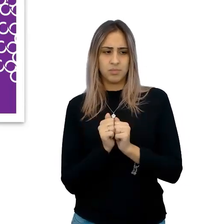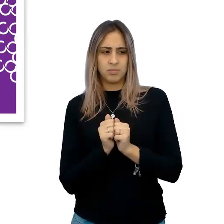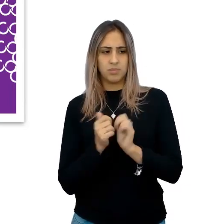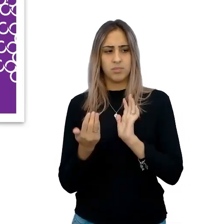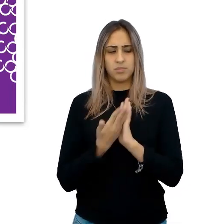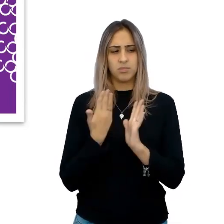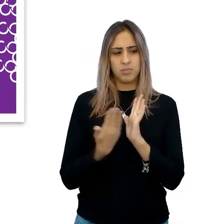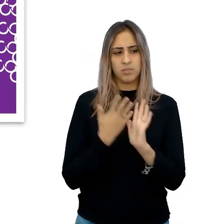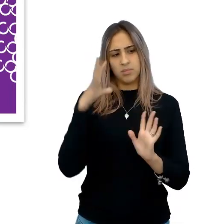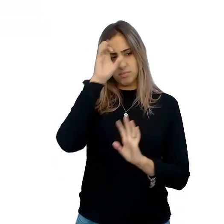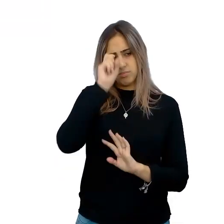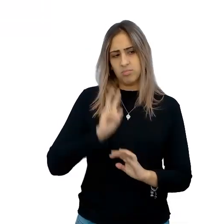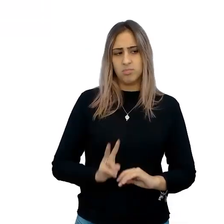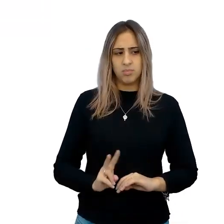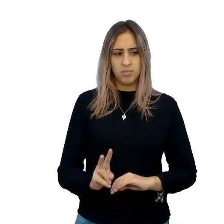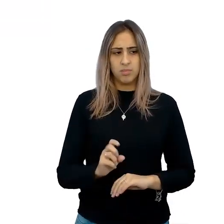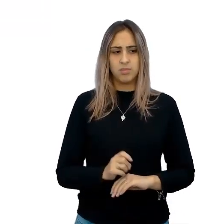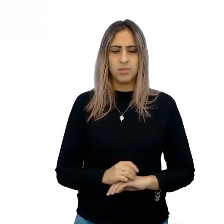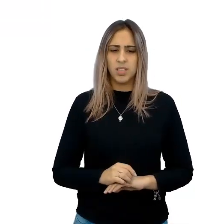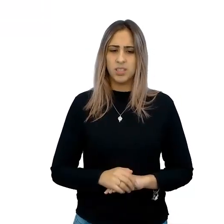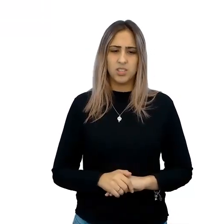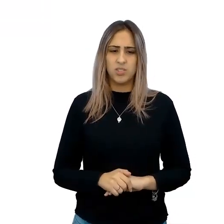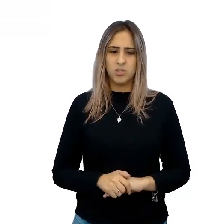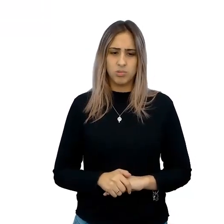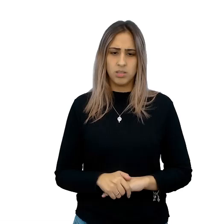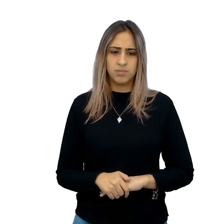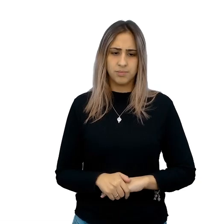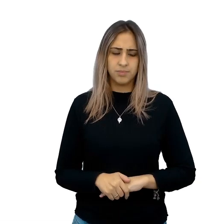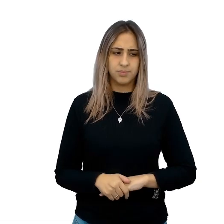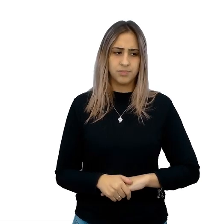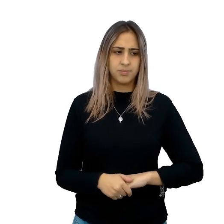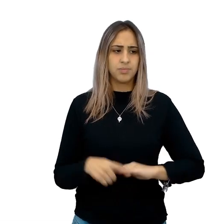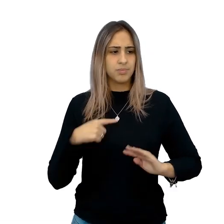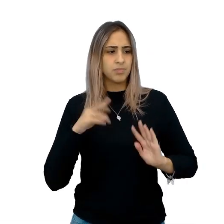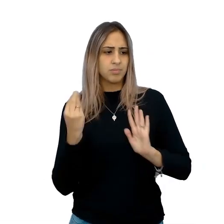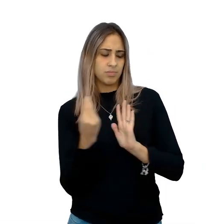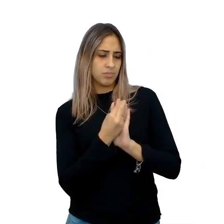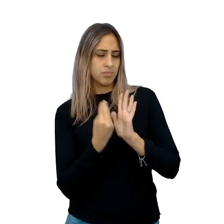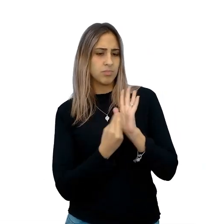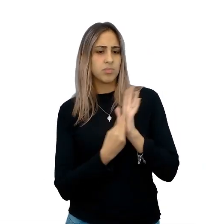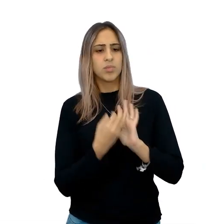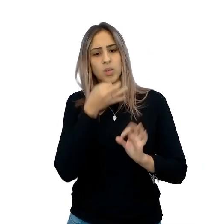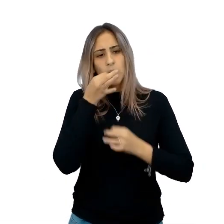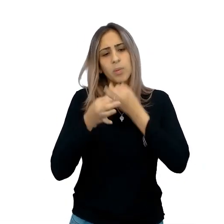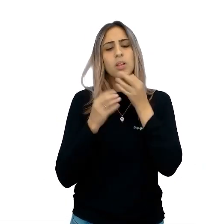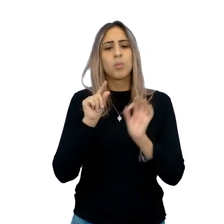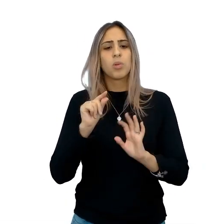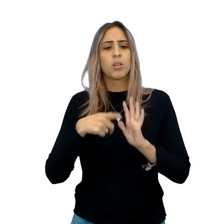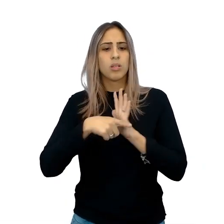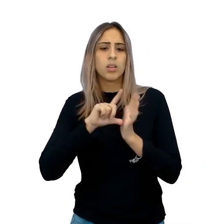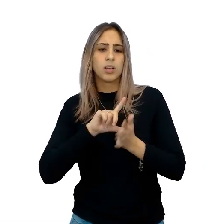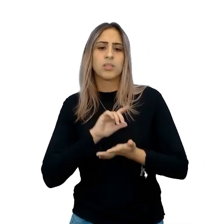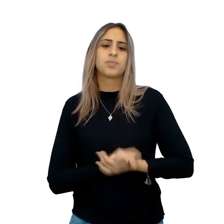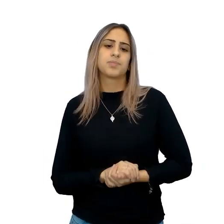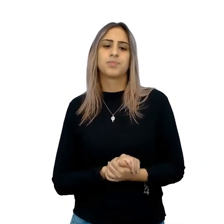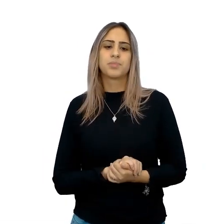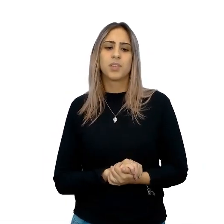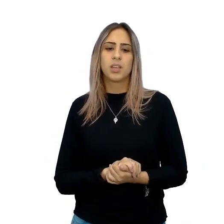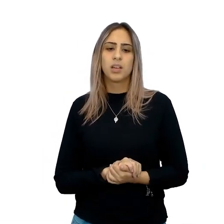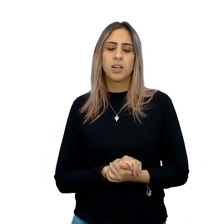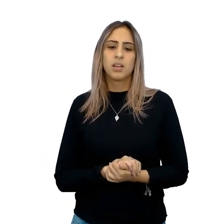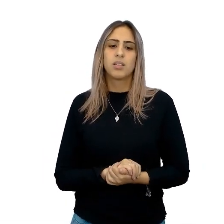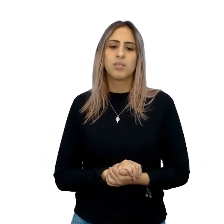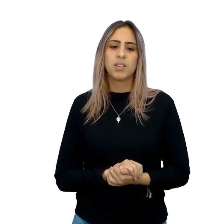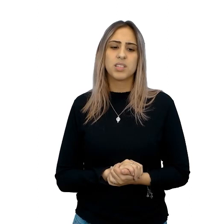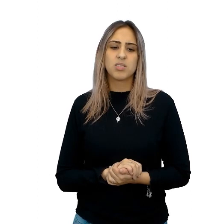o caderno Aprender Sempre. Bom, aqui eu mostrei então, né? Eu já comentei um pouquinho anteriormente, mas este